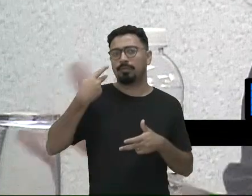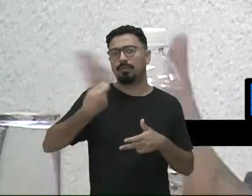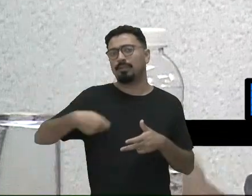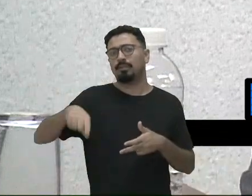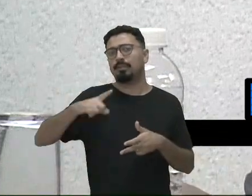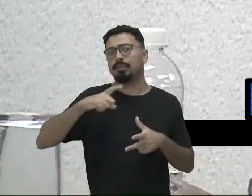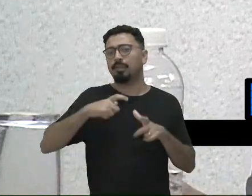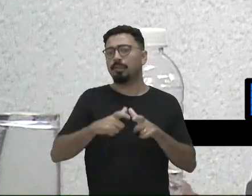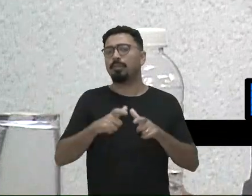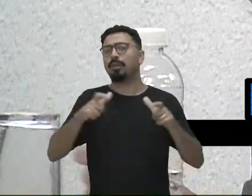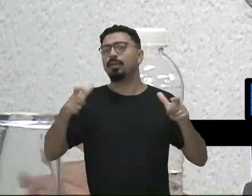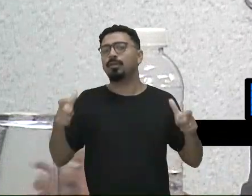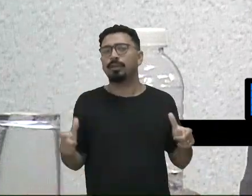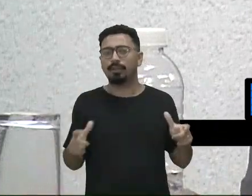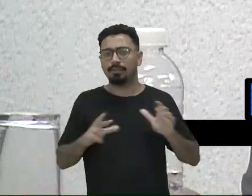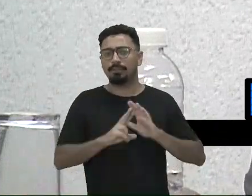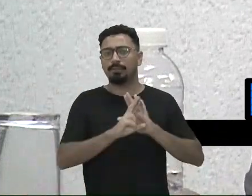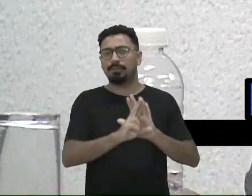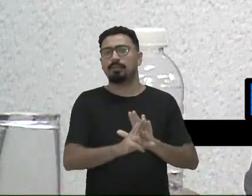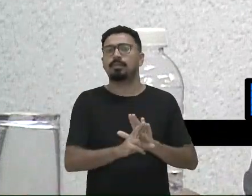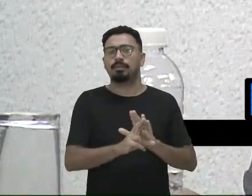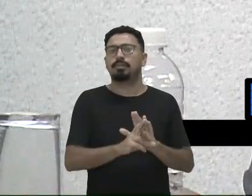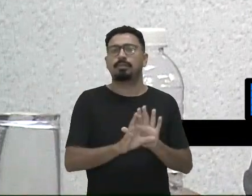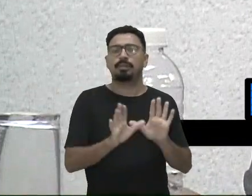representativa da comunidade LGBTQIAPN+,